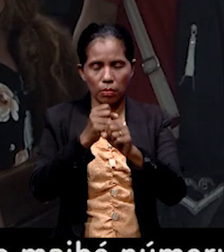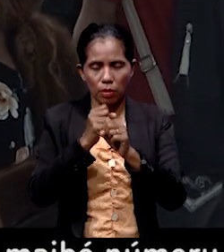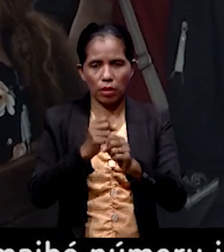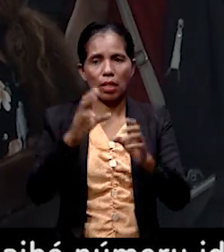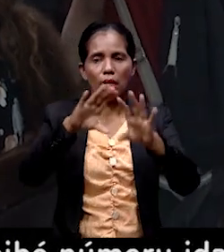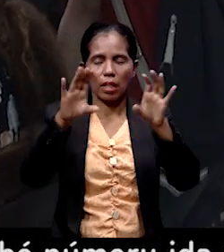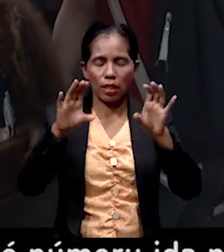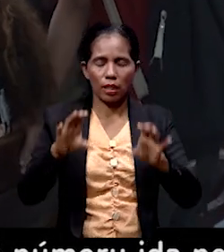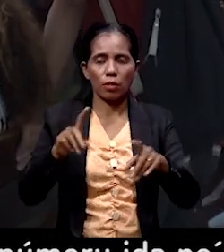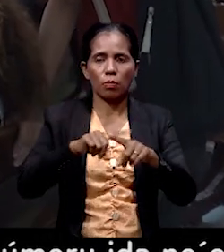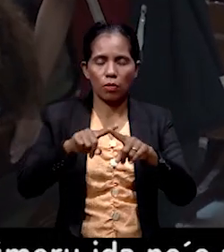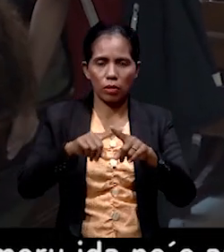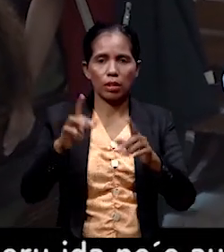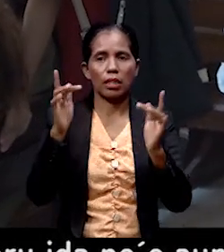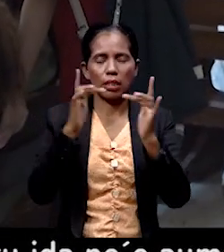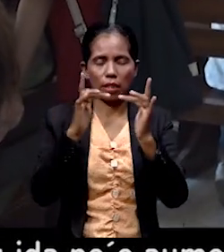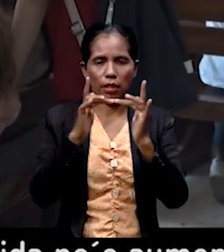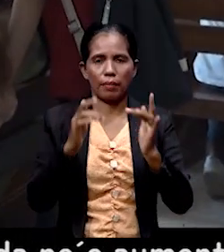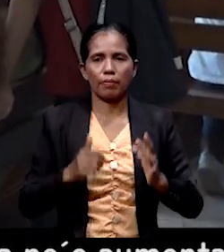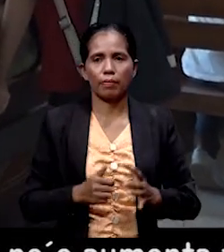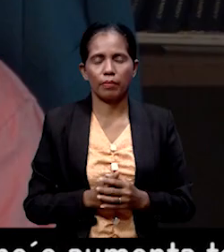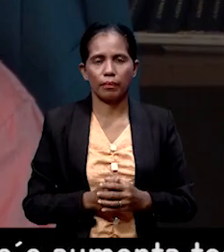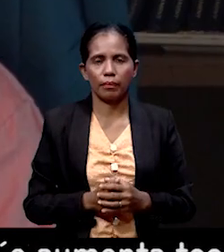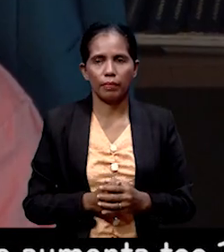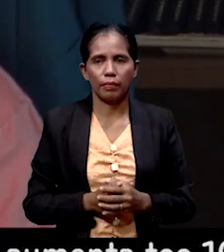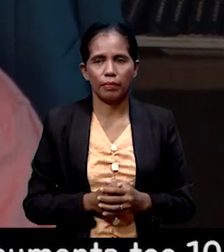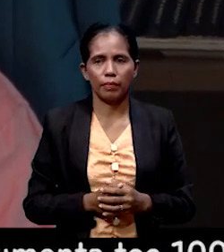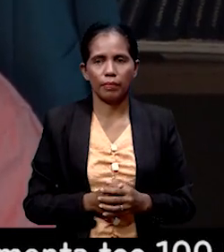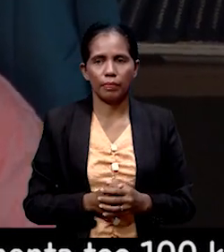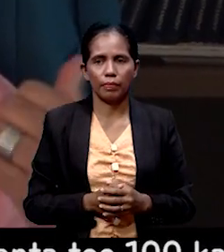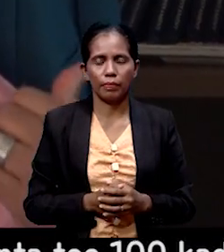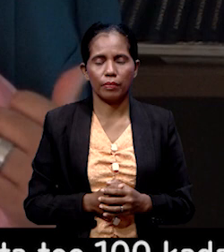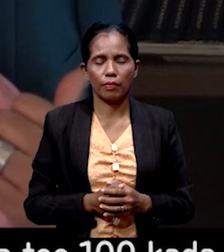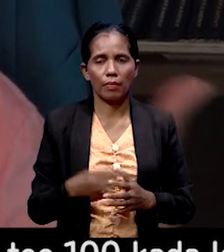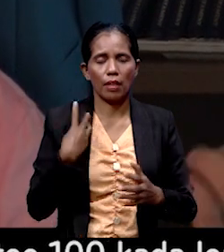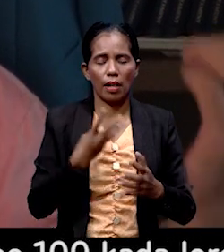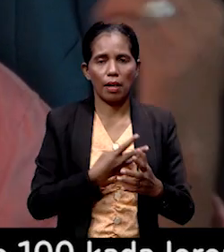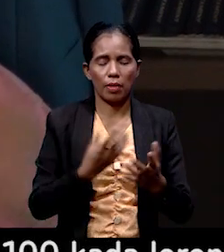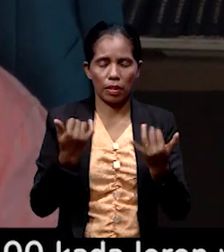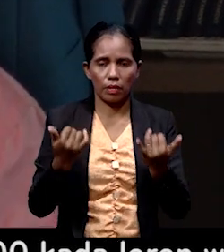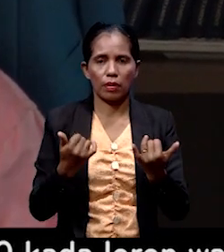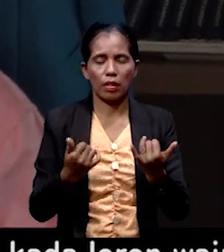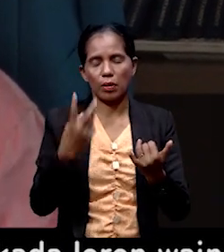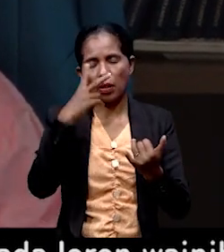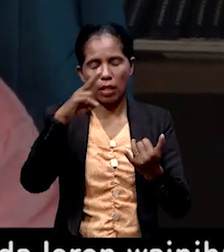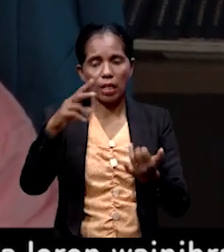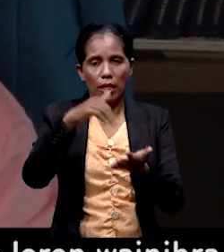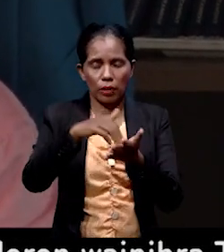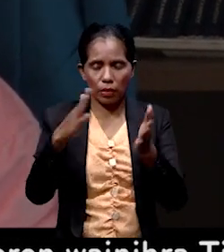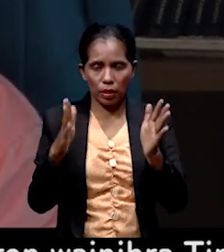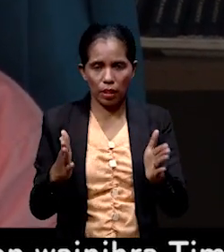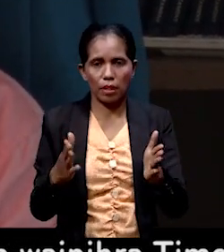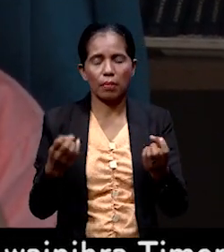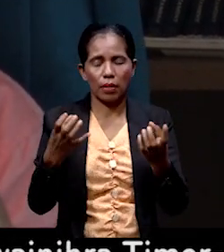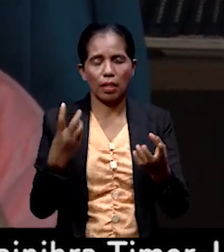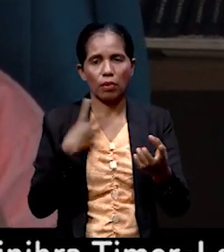ka pulsa internet. Nebe resisto ba segundo semestre par, nemos permite a mim agora, como sira bele maia no KRS, permite a mim